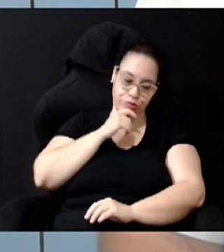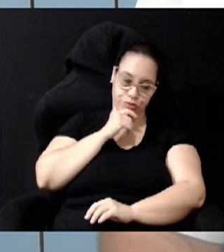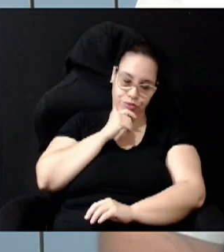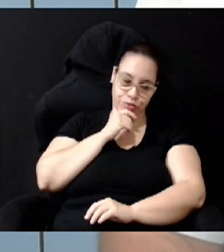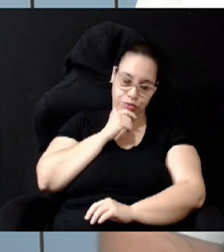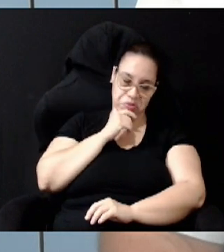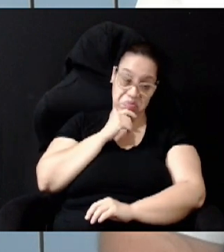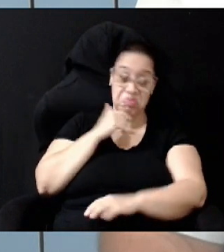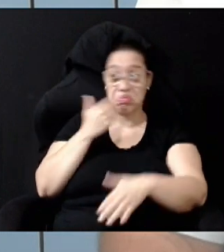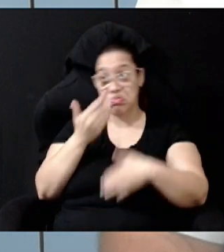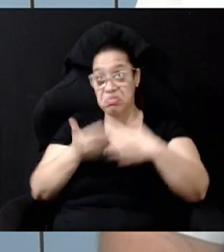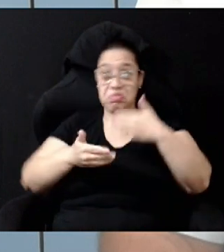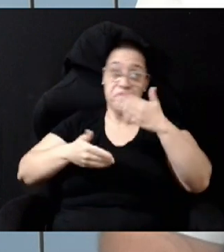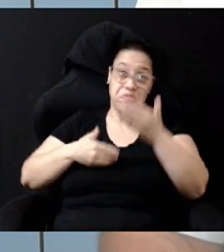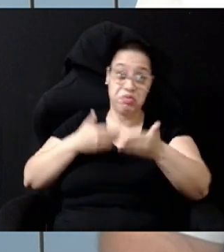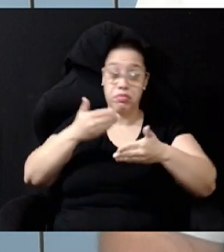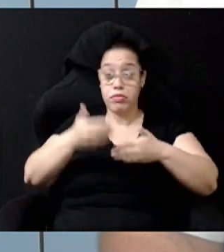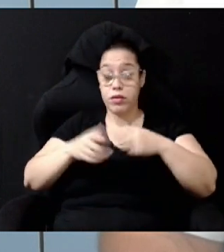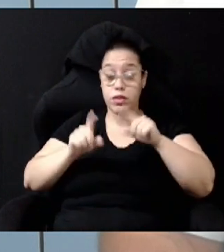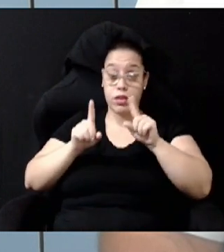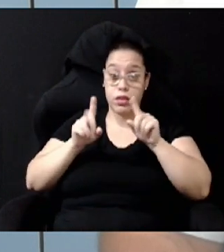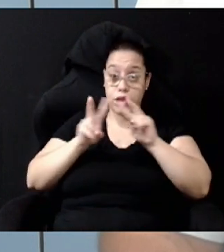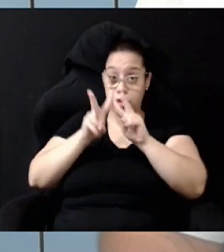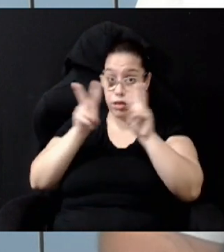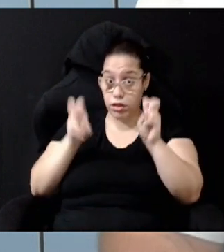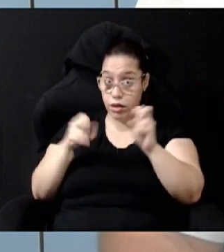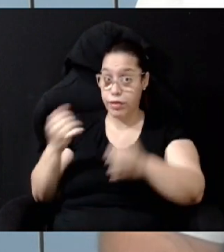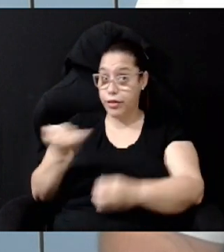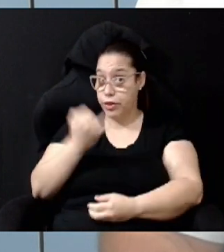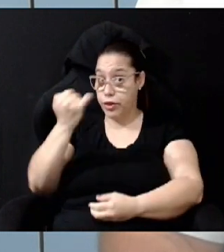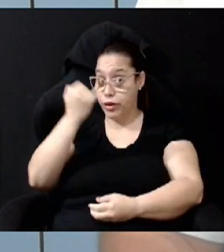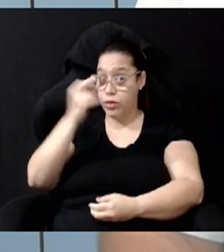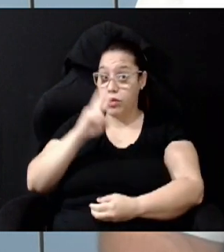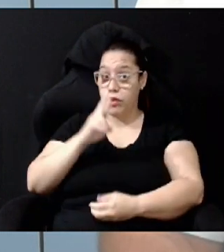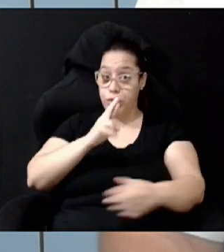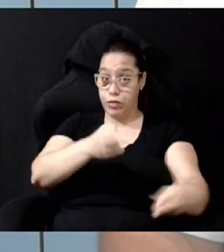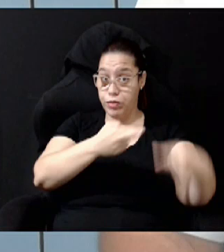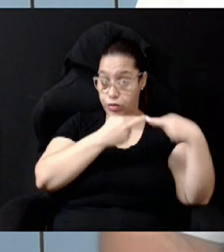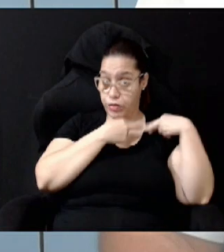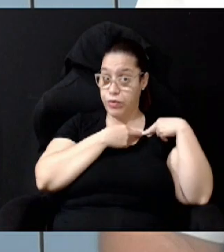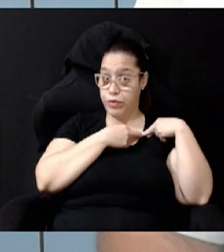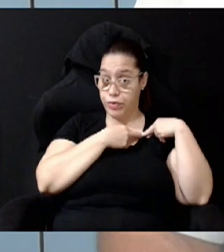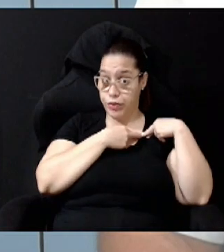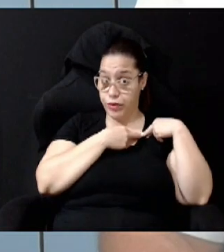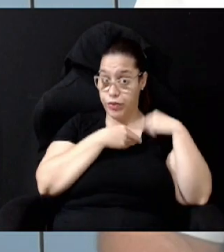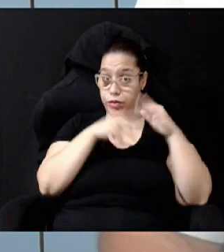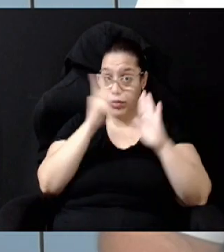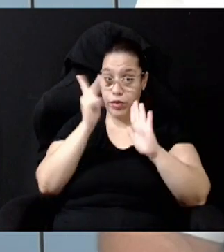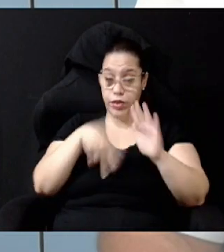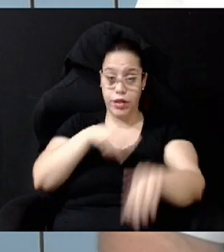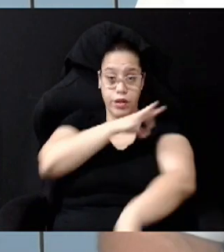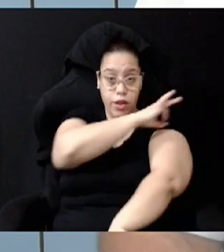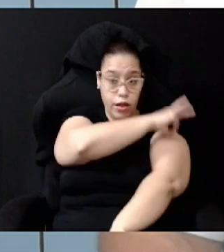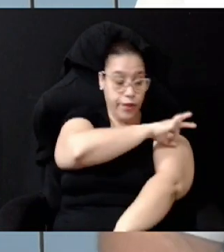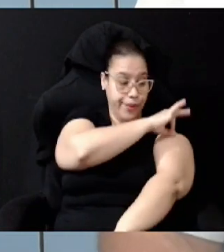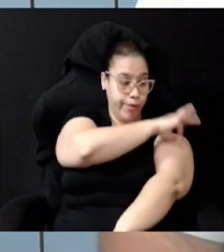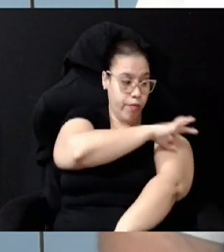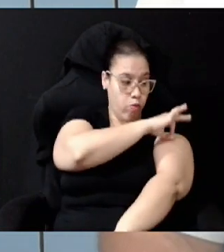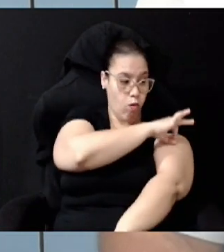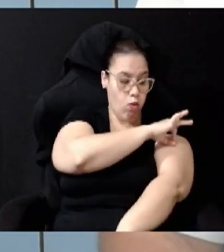dissimular questões importantes de responsabilidade da Prefeitura Municipal. E,